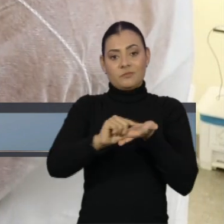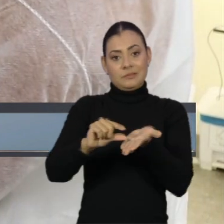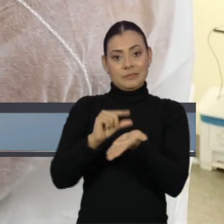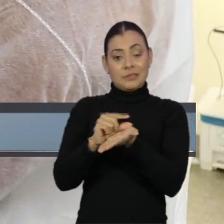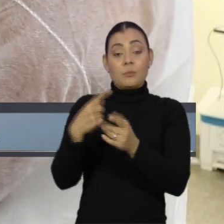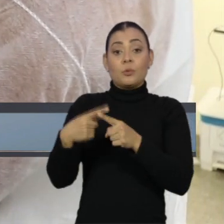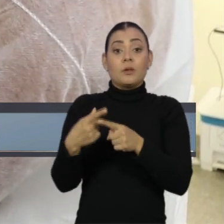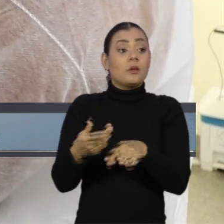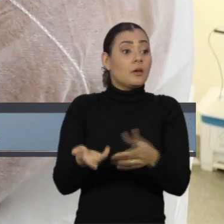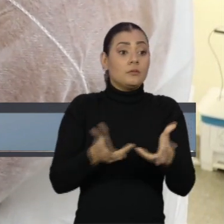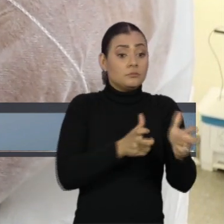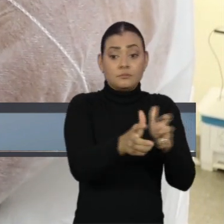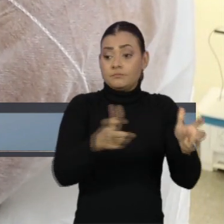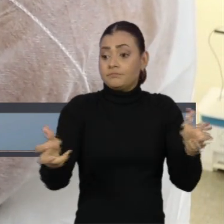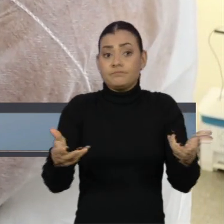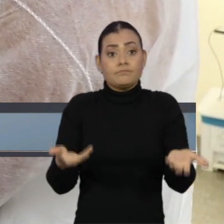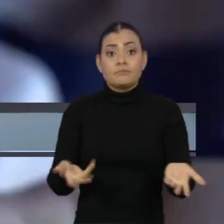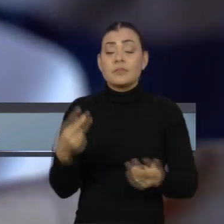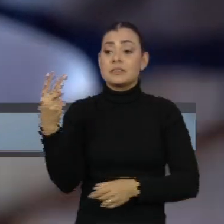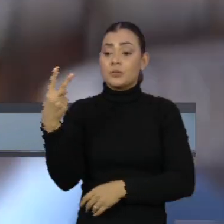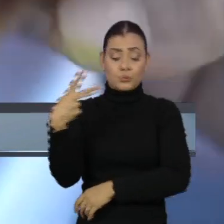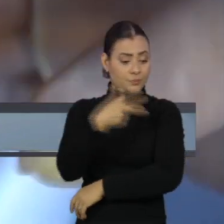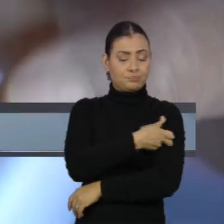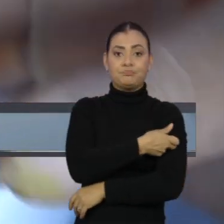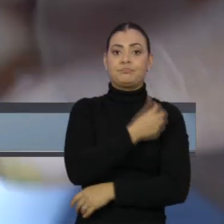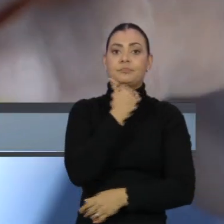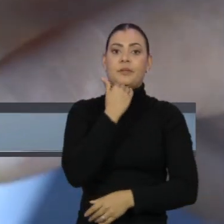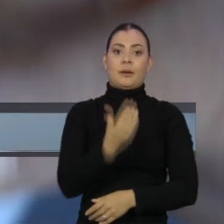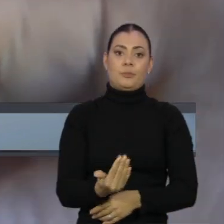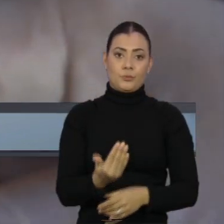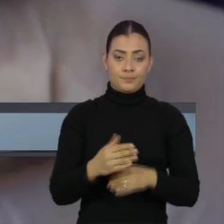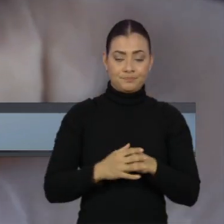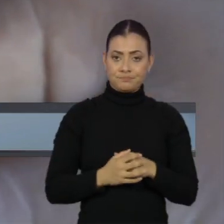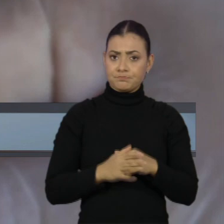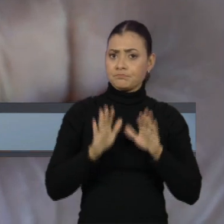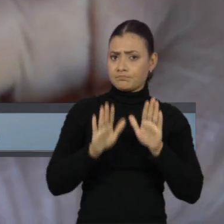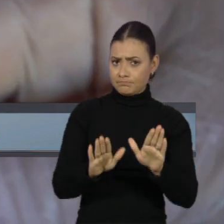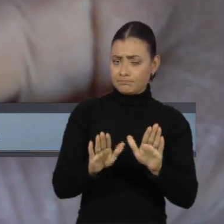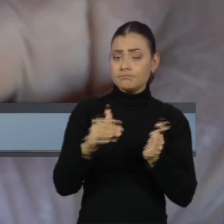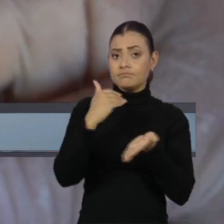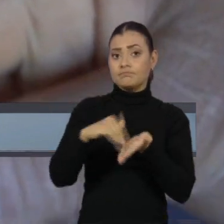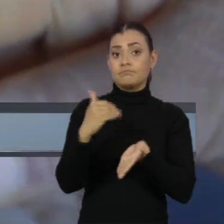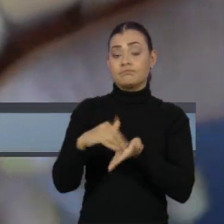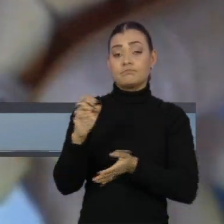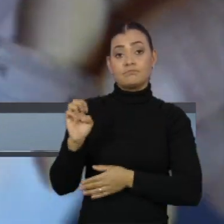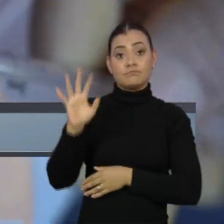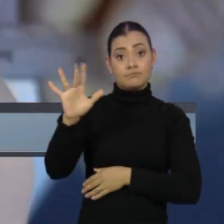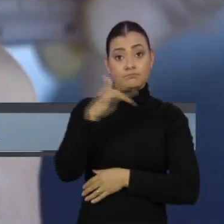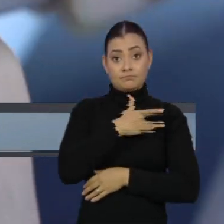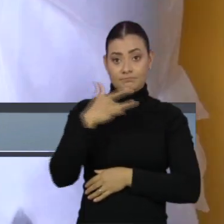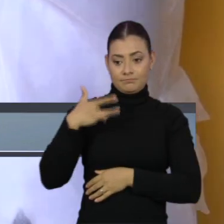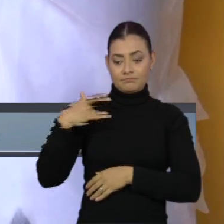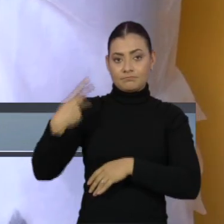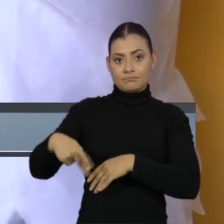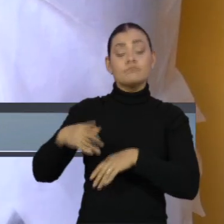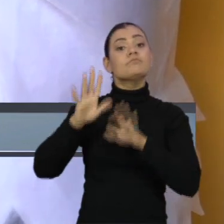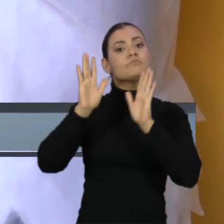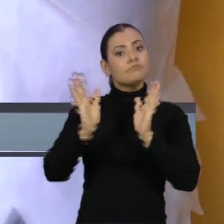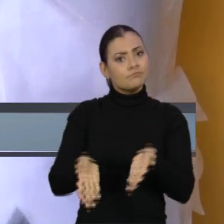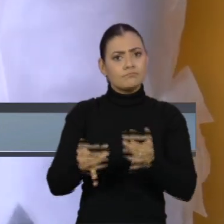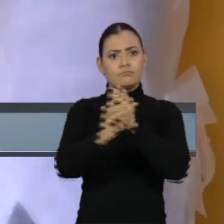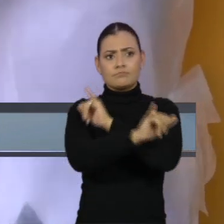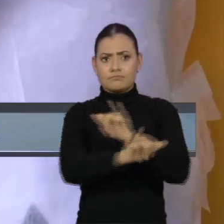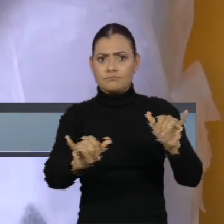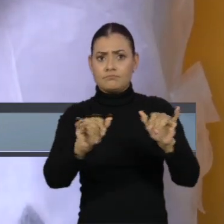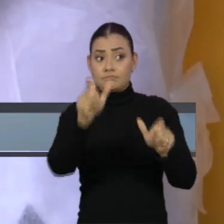população imunizada recebesse a segunda dose da vacina mas o secretário Estadual da Saúde voltou